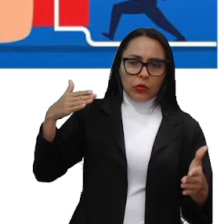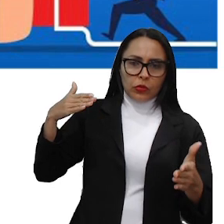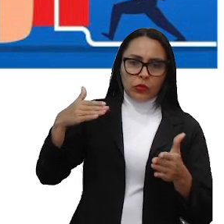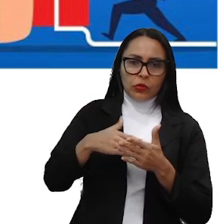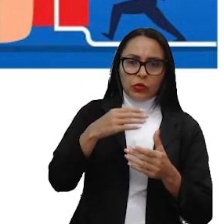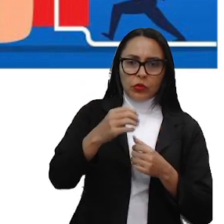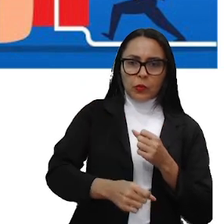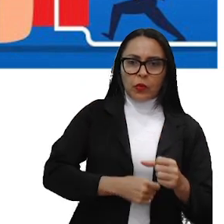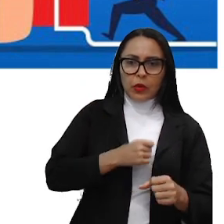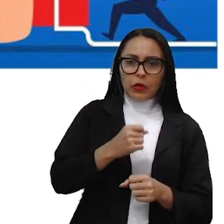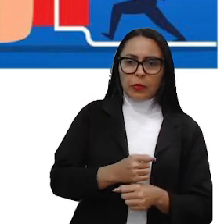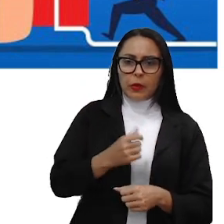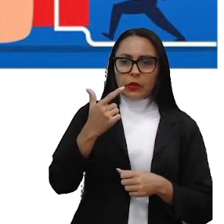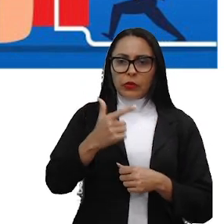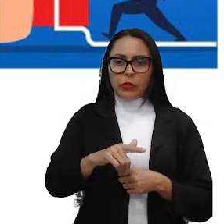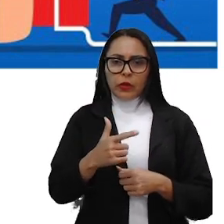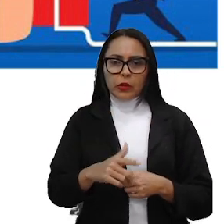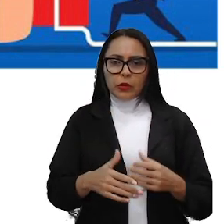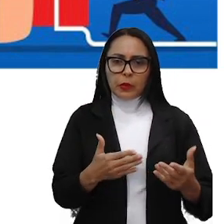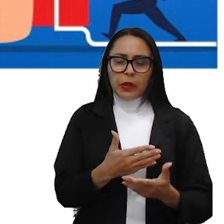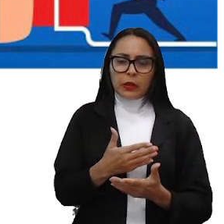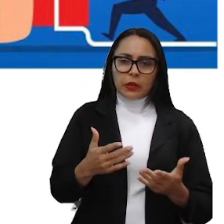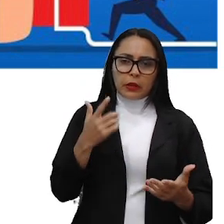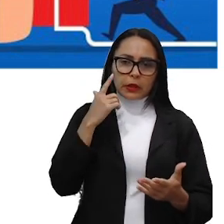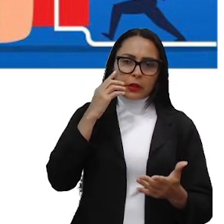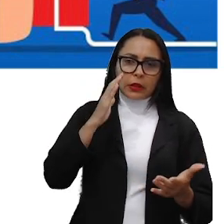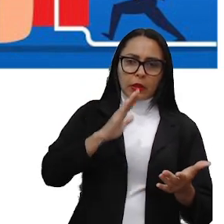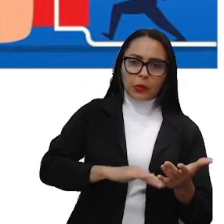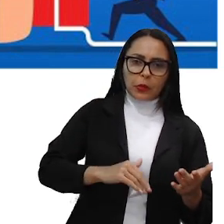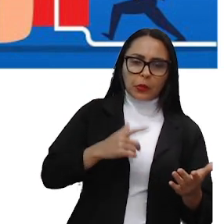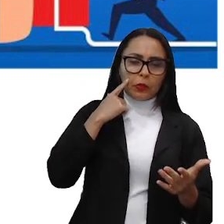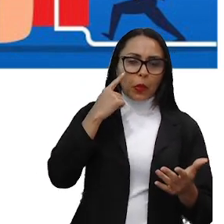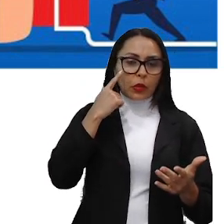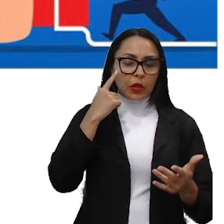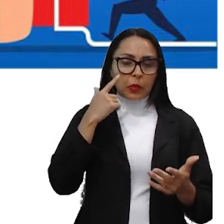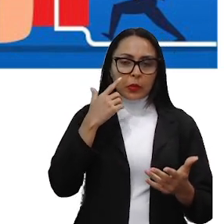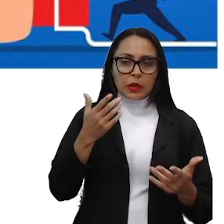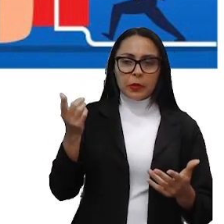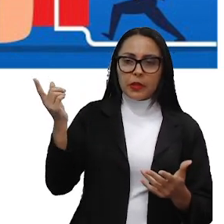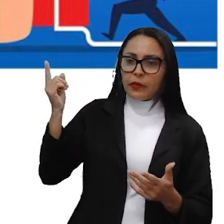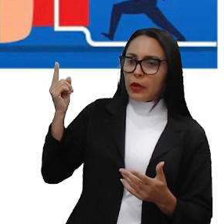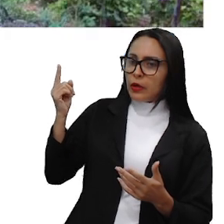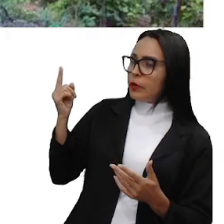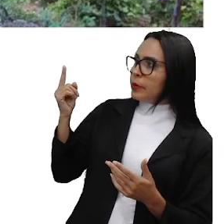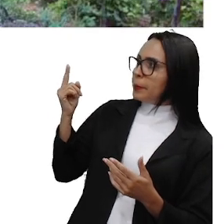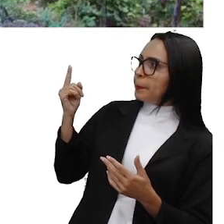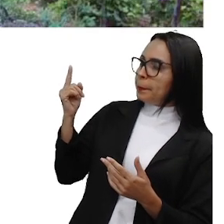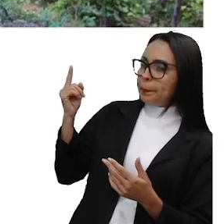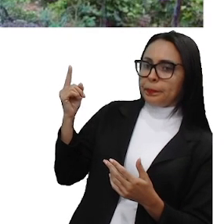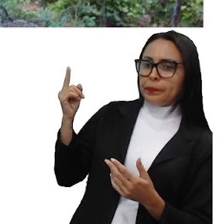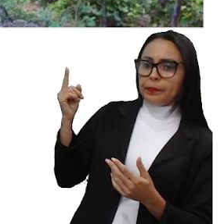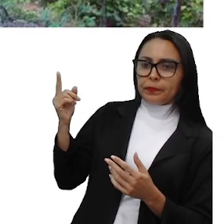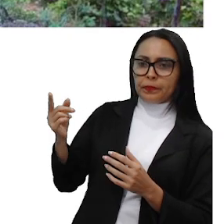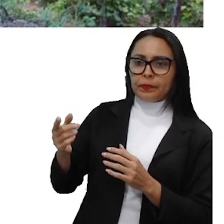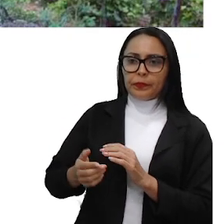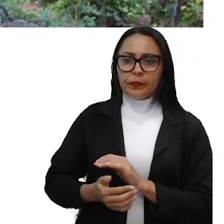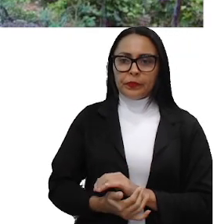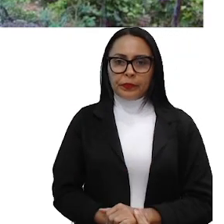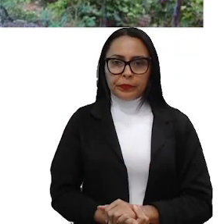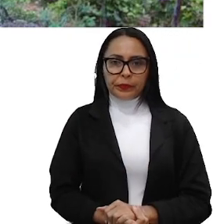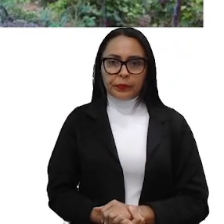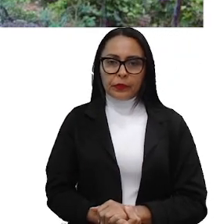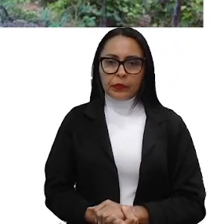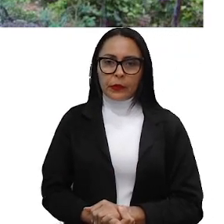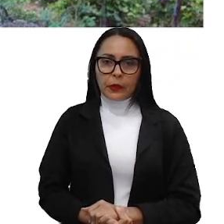Estado brasileiro não tem feito o suficiente para nos tirar desse cenário, como podemos observar na figura abaixo.